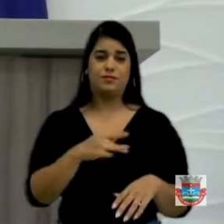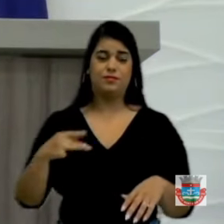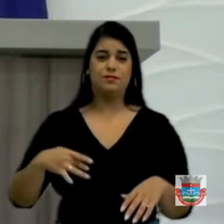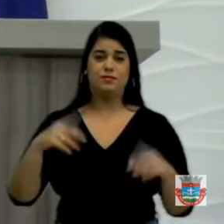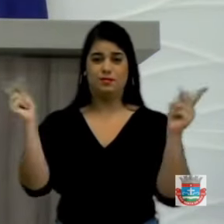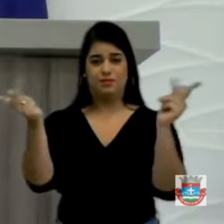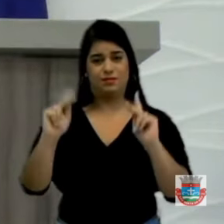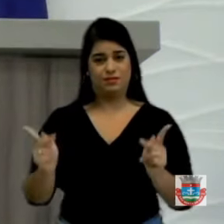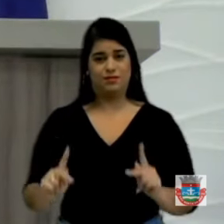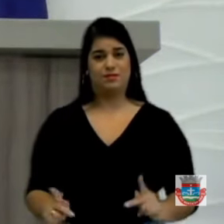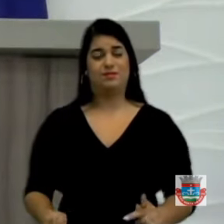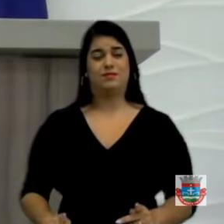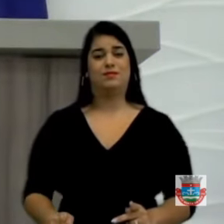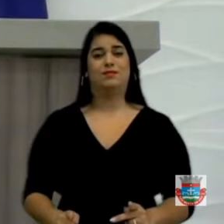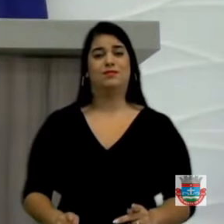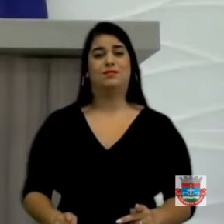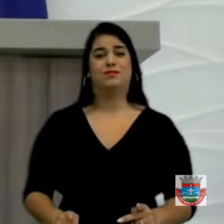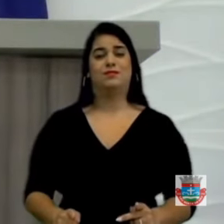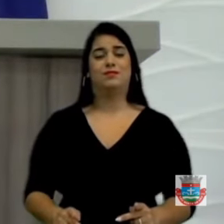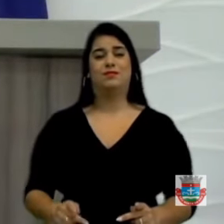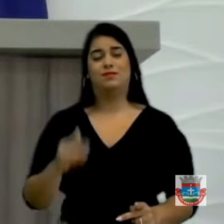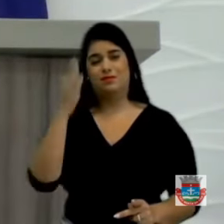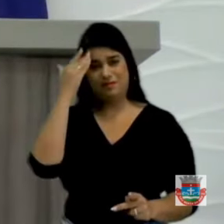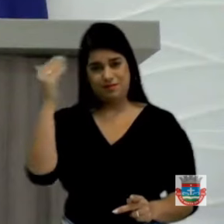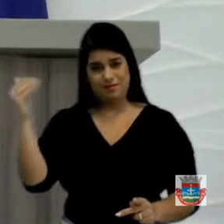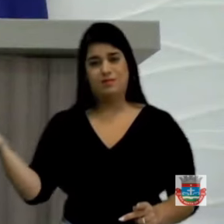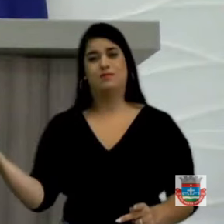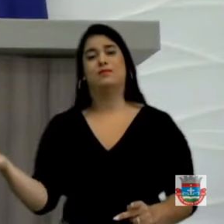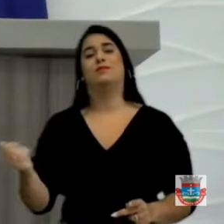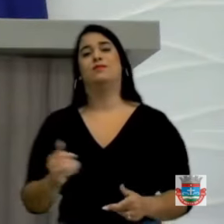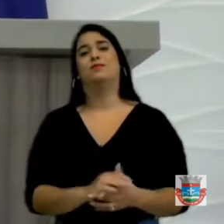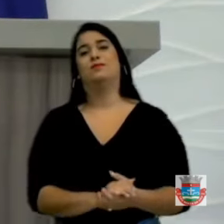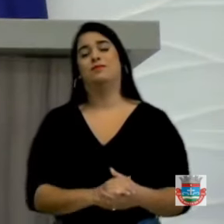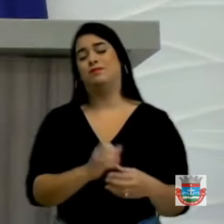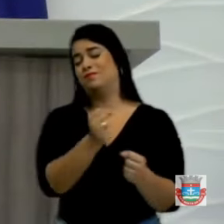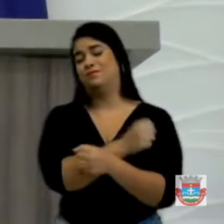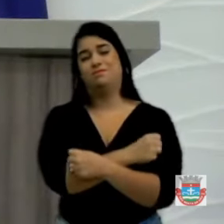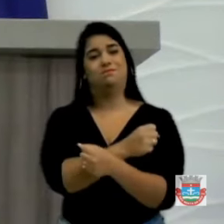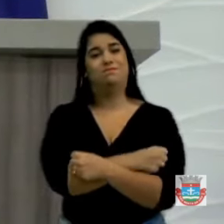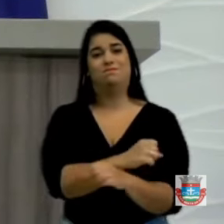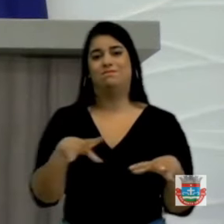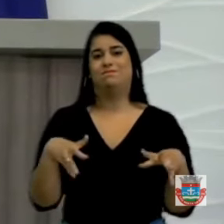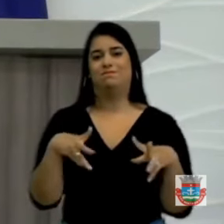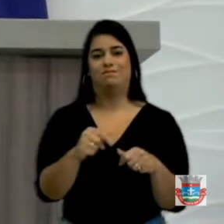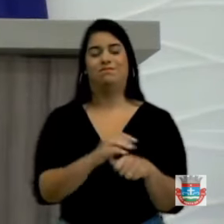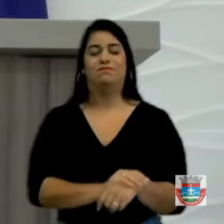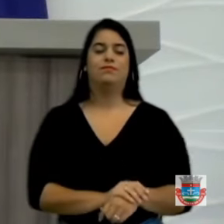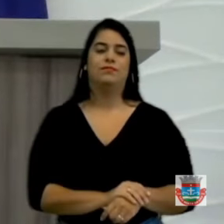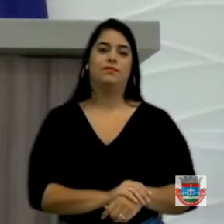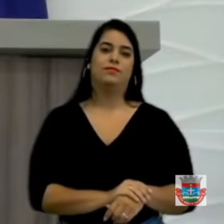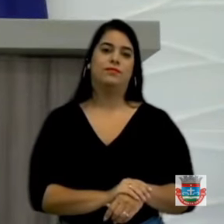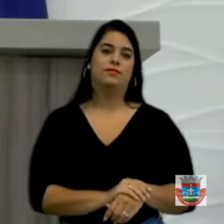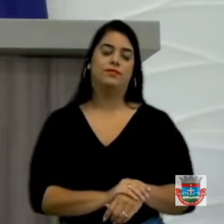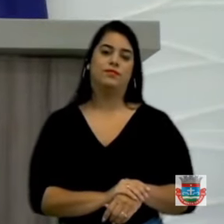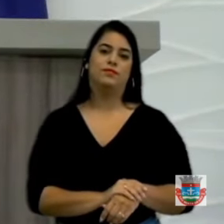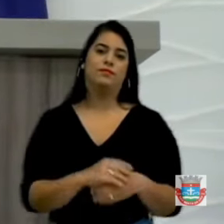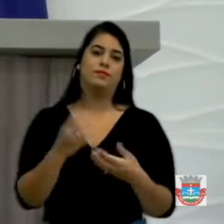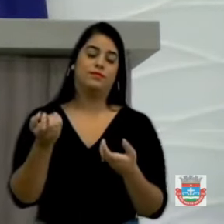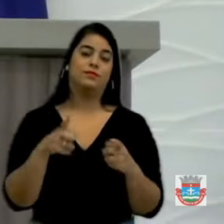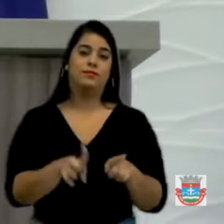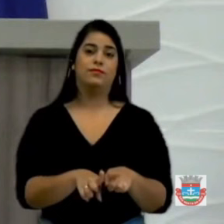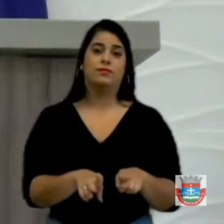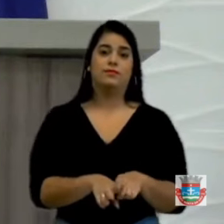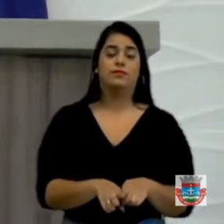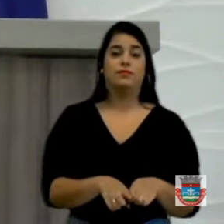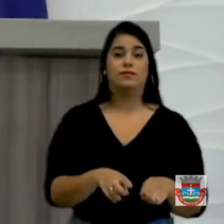paz, muita prosperidade e muito livramento. E um abraço a todos. Quero também falar